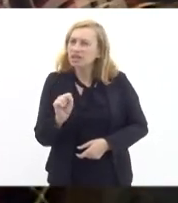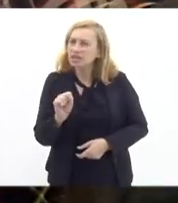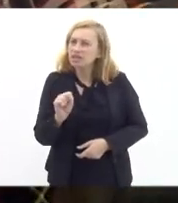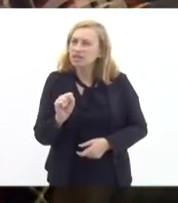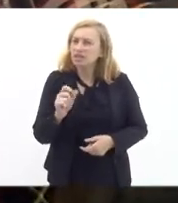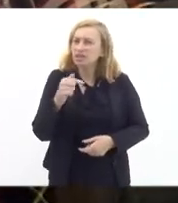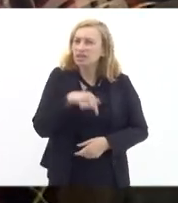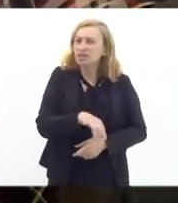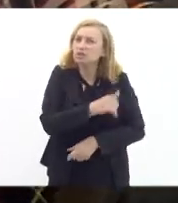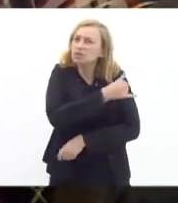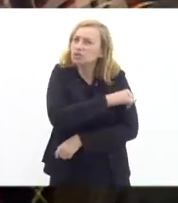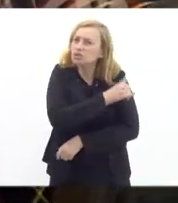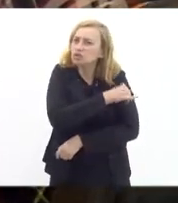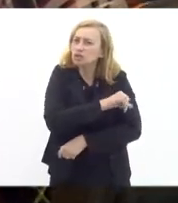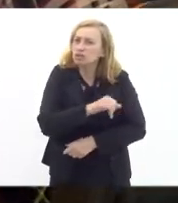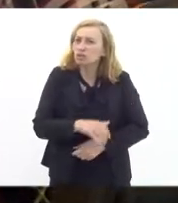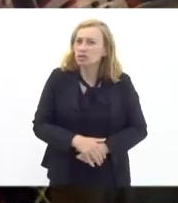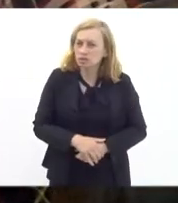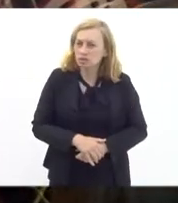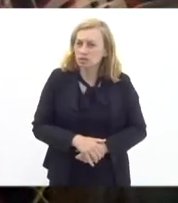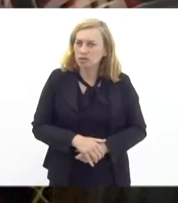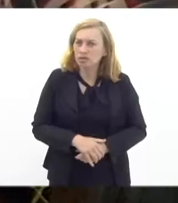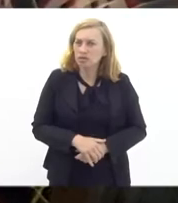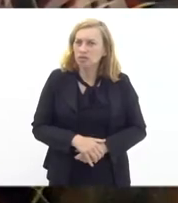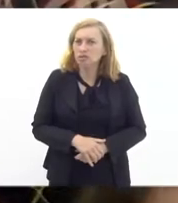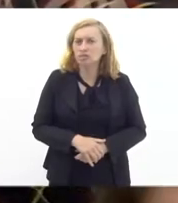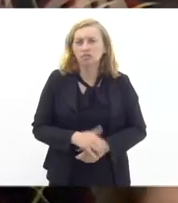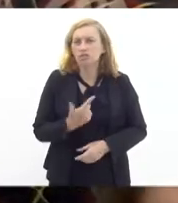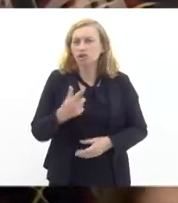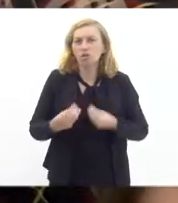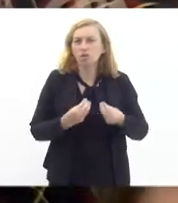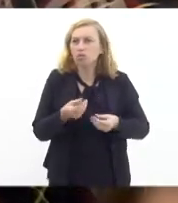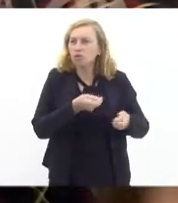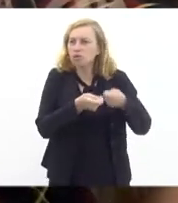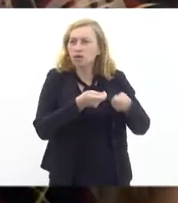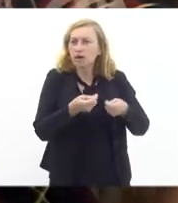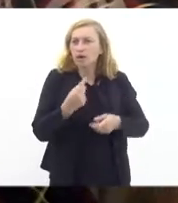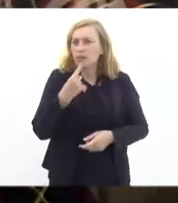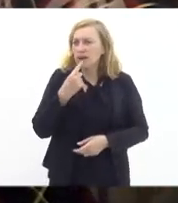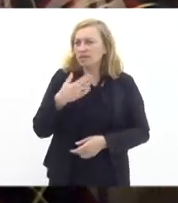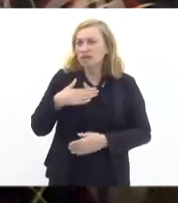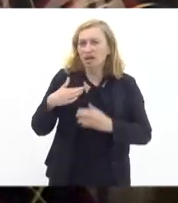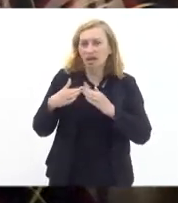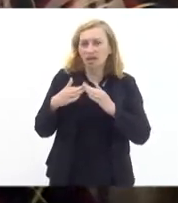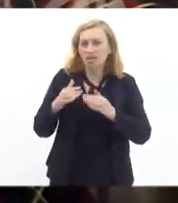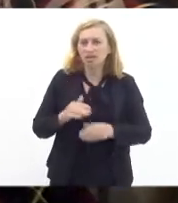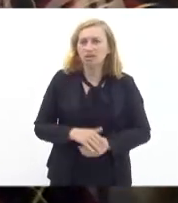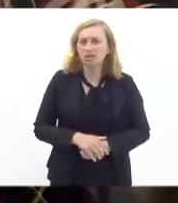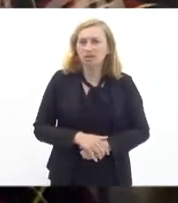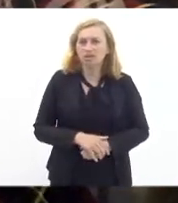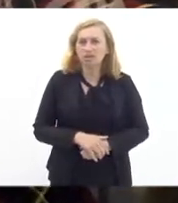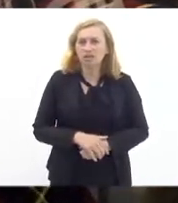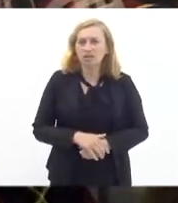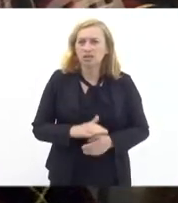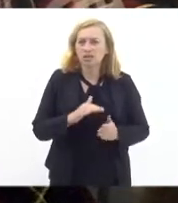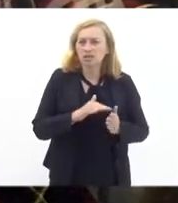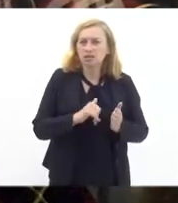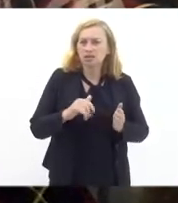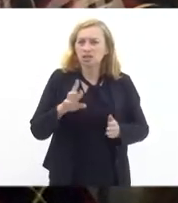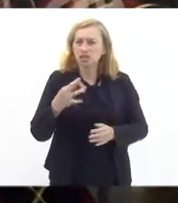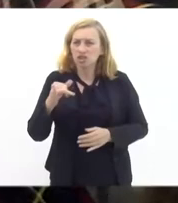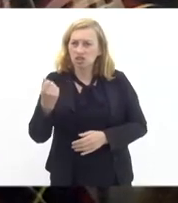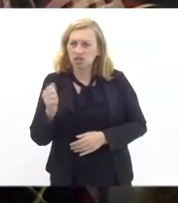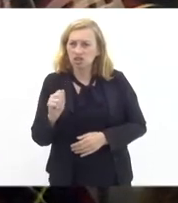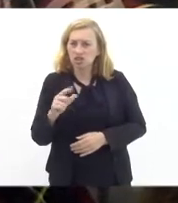aqui no Rio de Janeiro e que estão assim insustentável. Eu tenho perto da minha casa, tirando as rinhas, eu